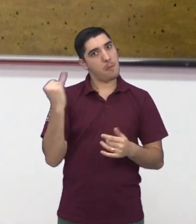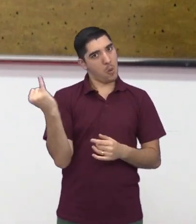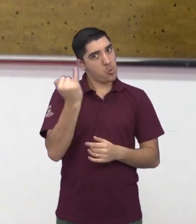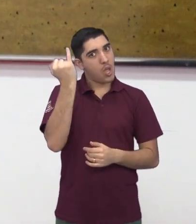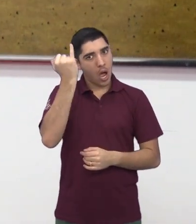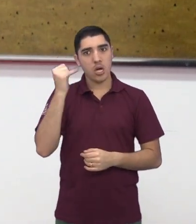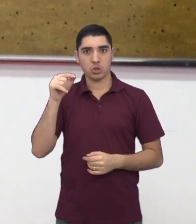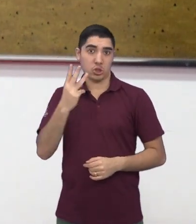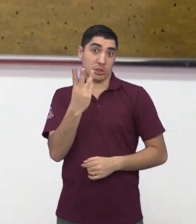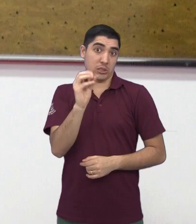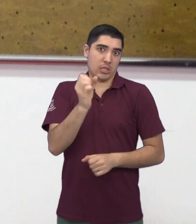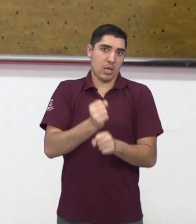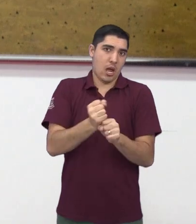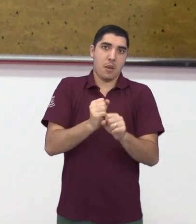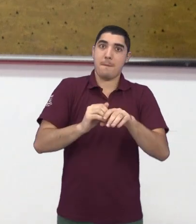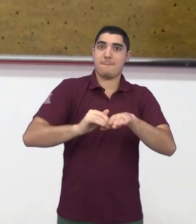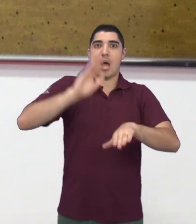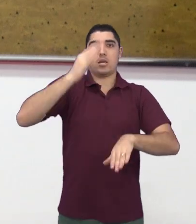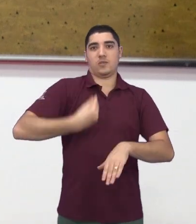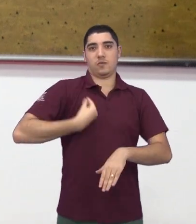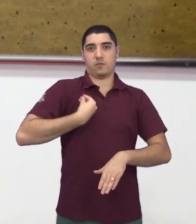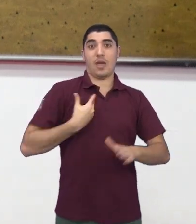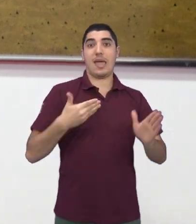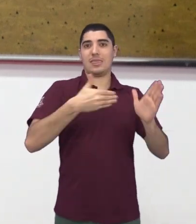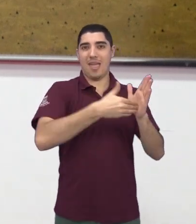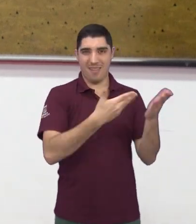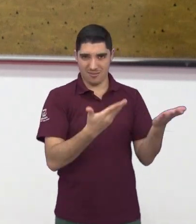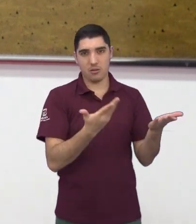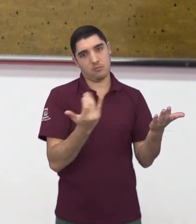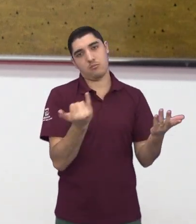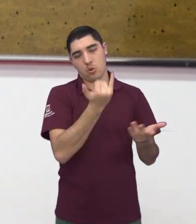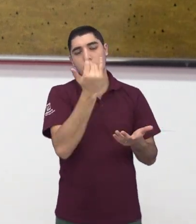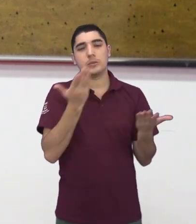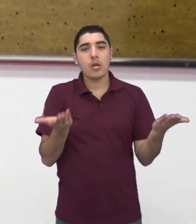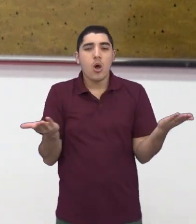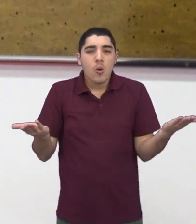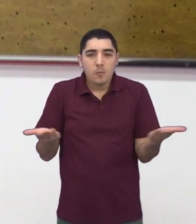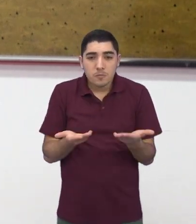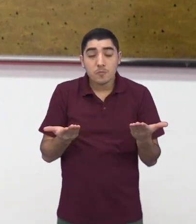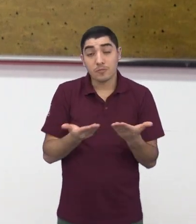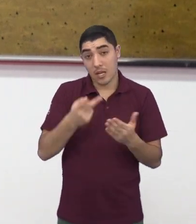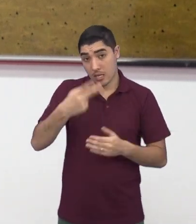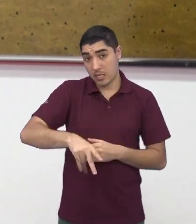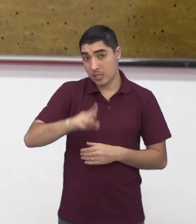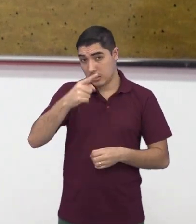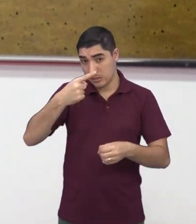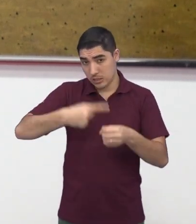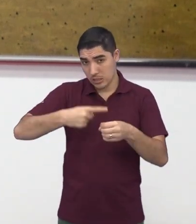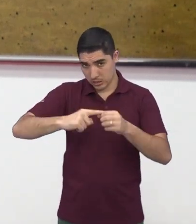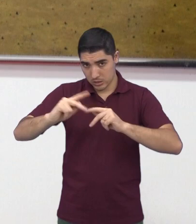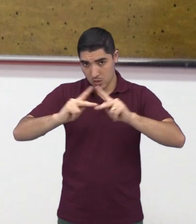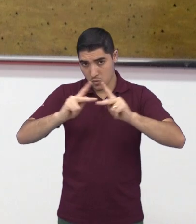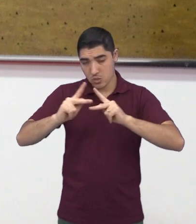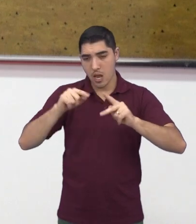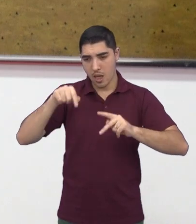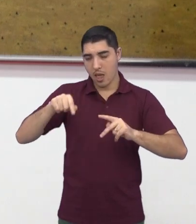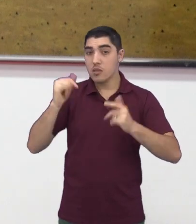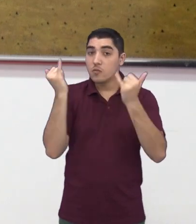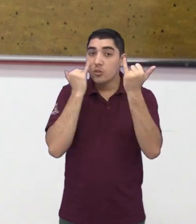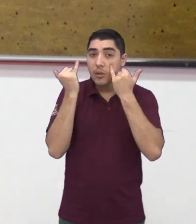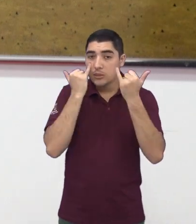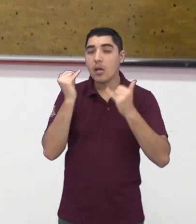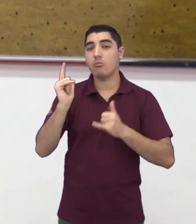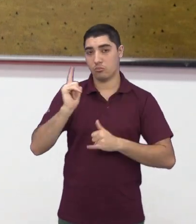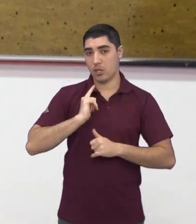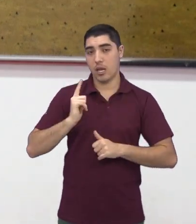significativo, se a gente for parar para pensar. E se a gente traz, então, essa conversa aqui para São José dos Campos, a gente tem também mais